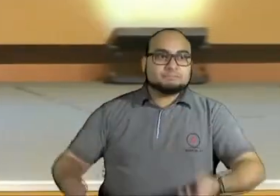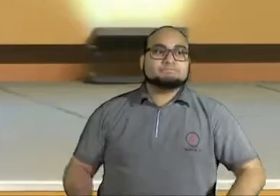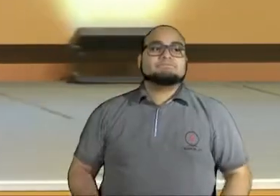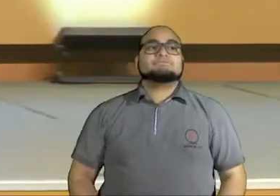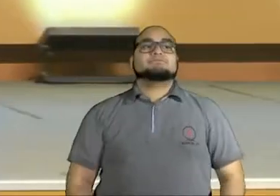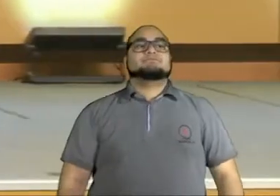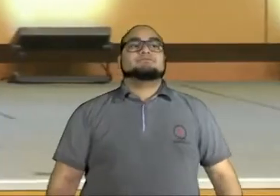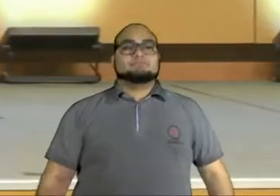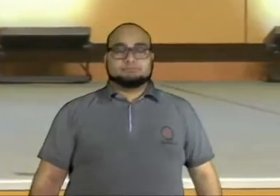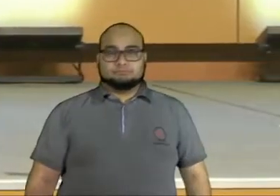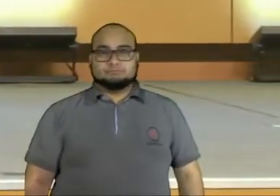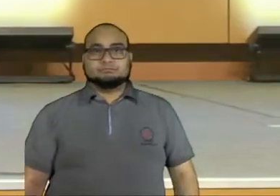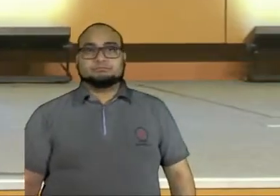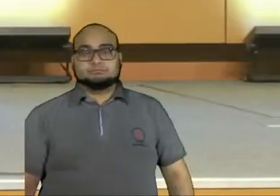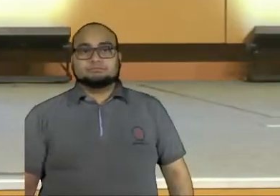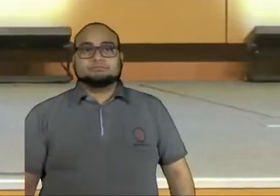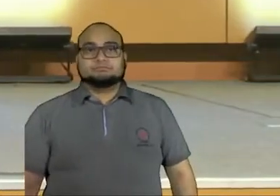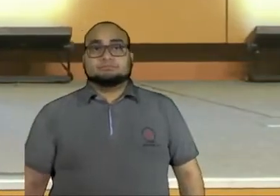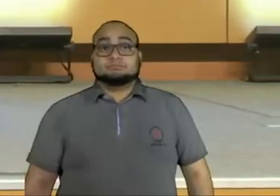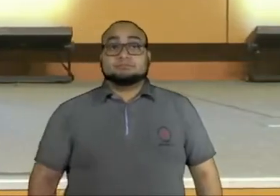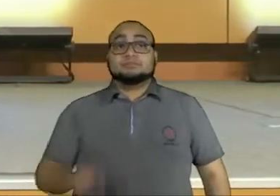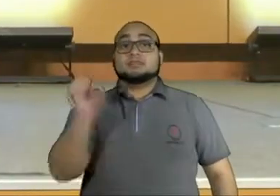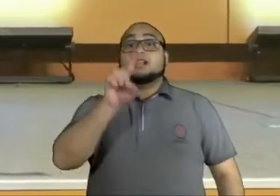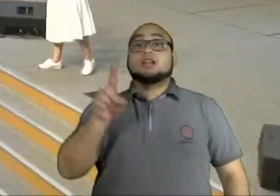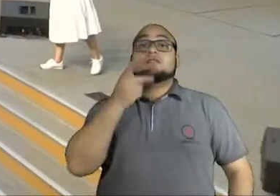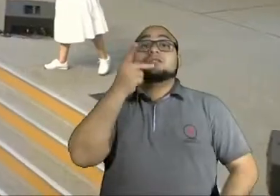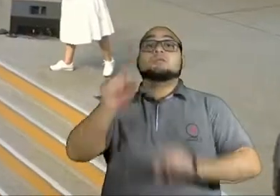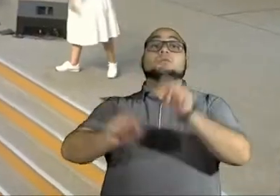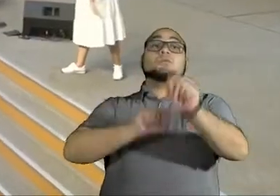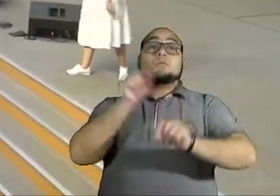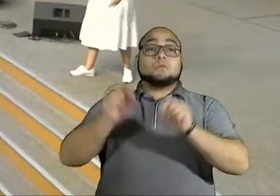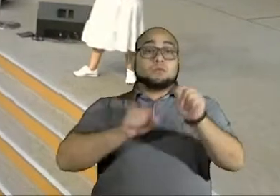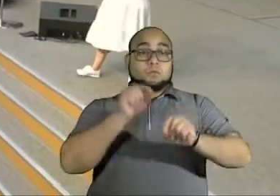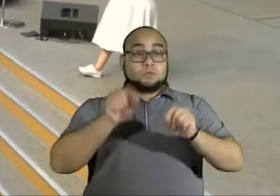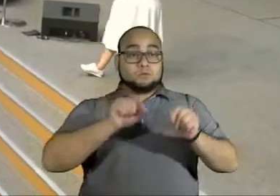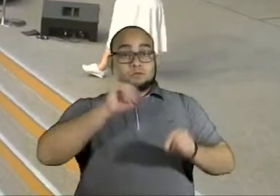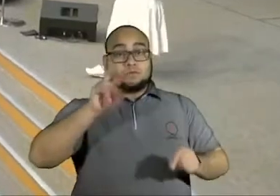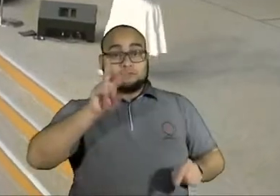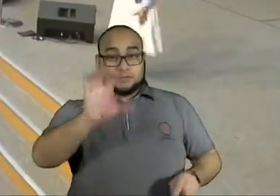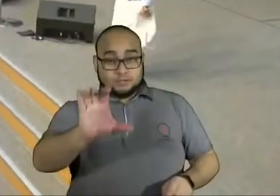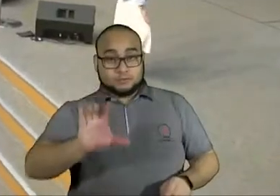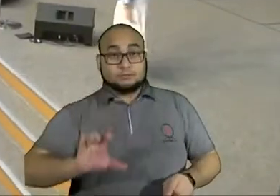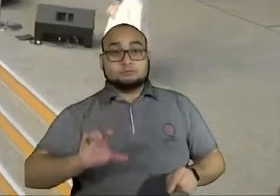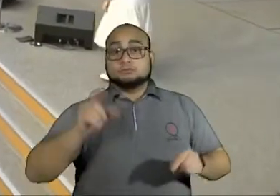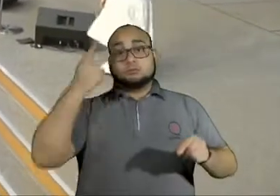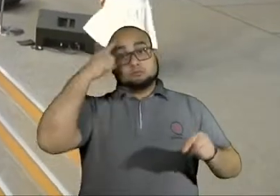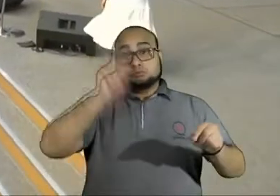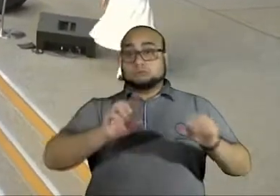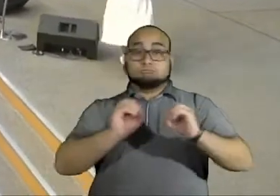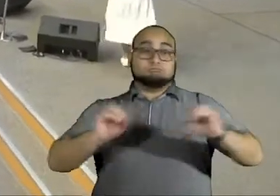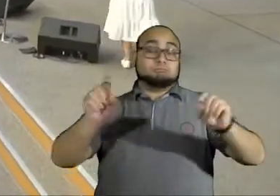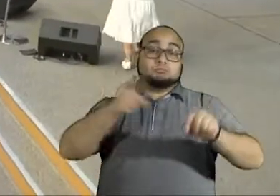dizendo? Sobre o vale eu não sei, mas sobre o Senhor.